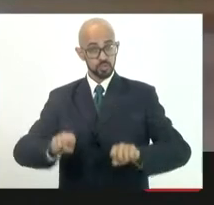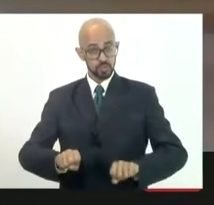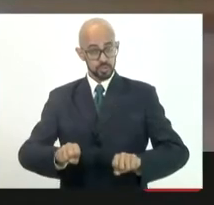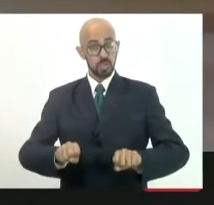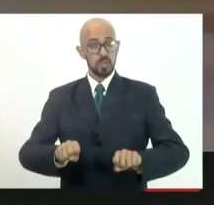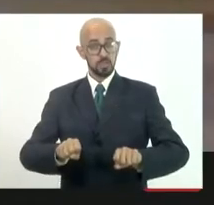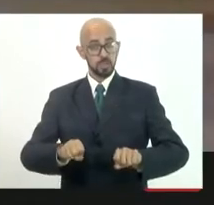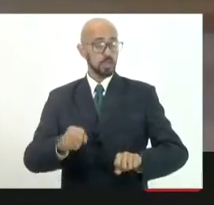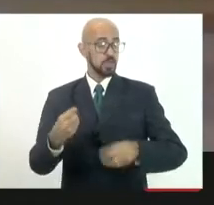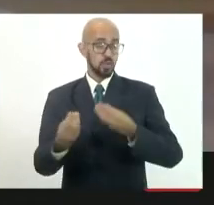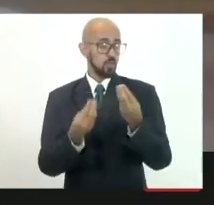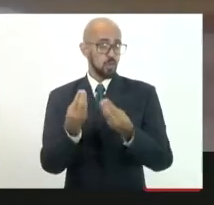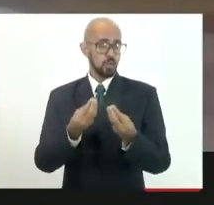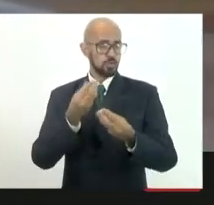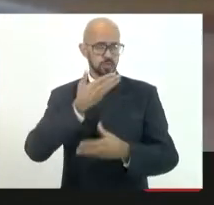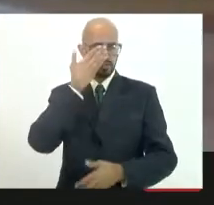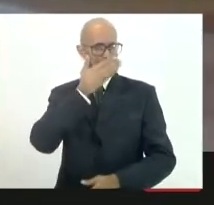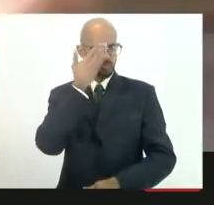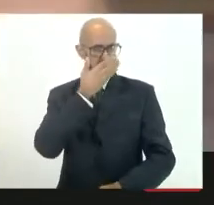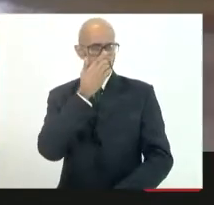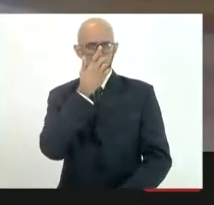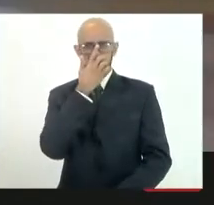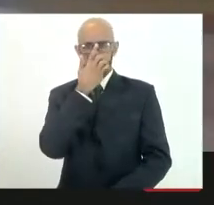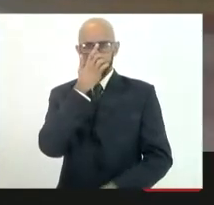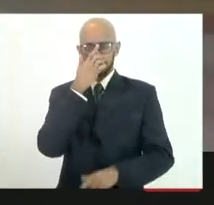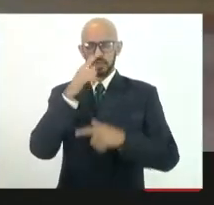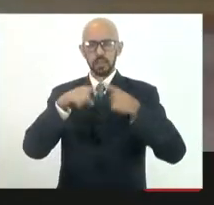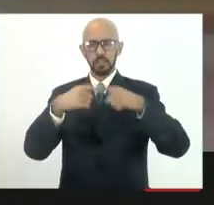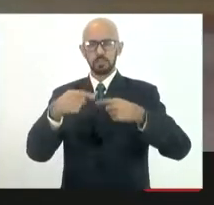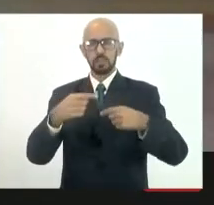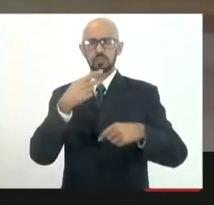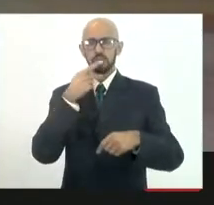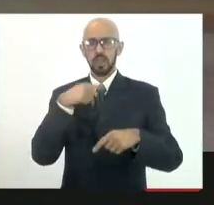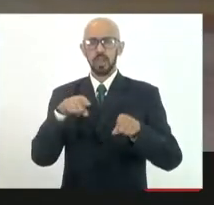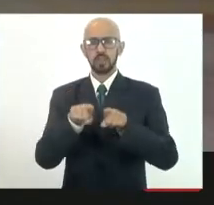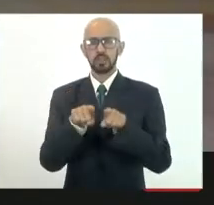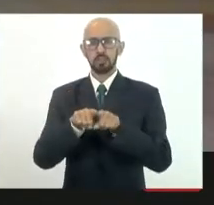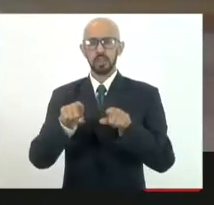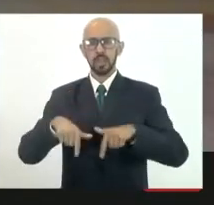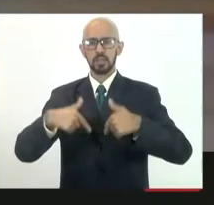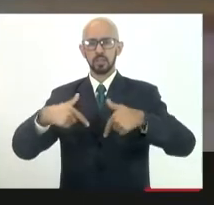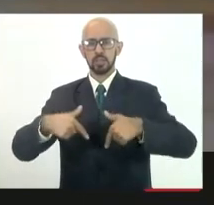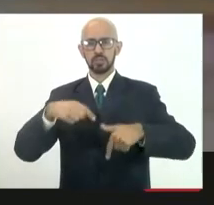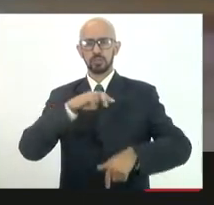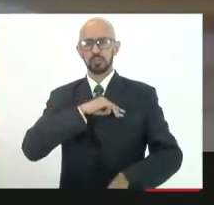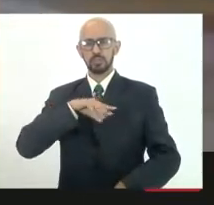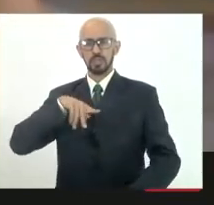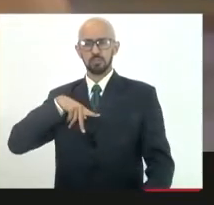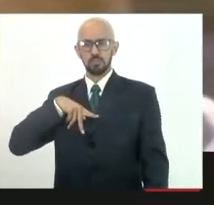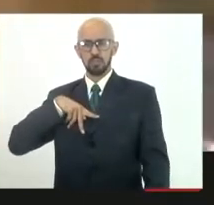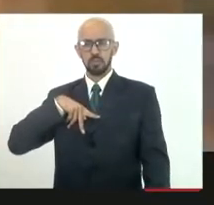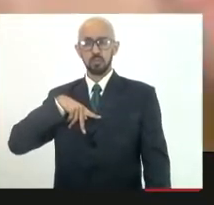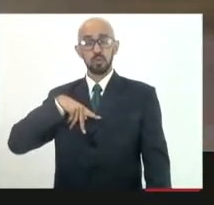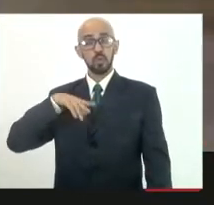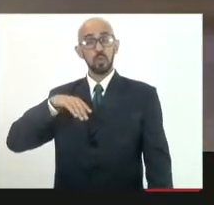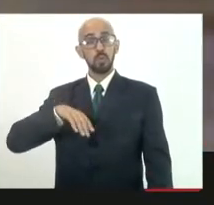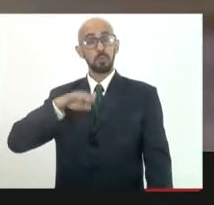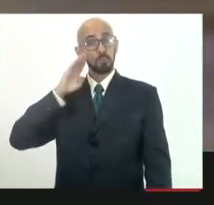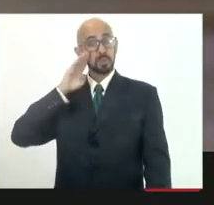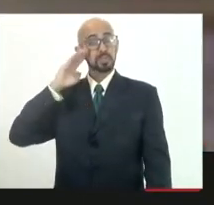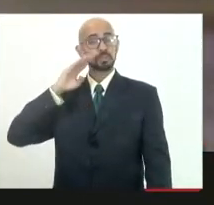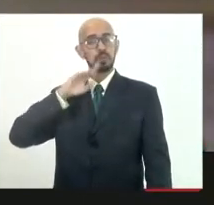é invisibilizado, para falar na sequência da atuação do Ministério Público, mais especificamente do Ministério Público